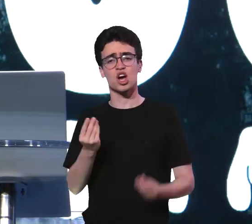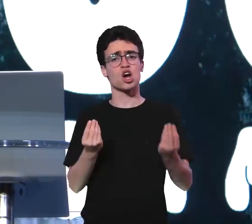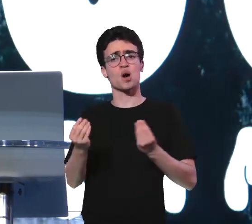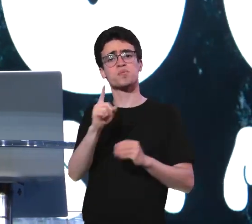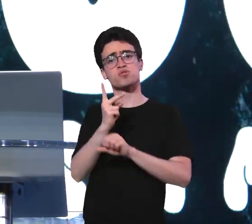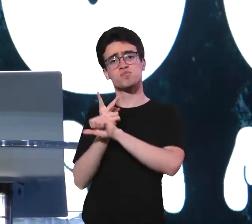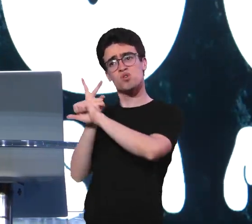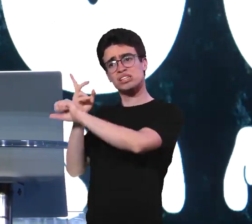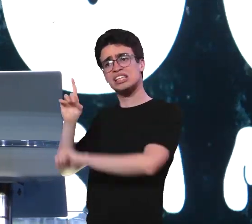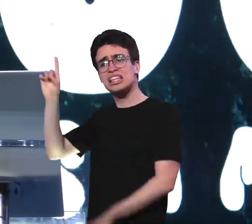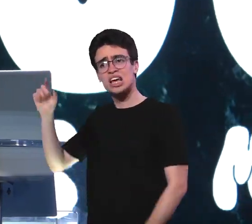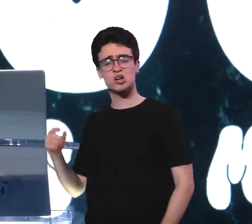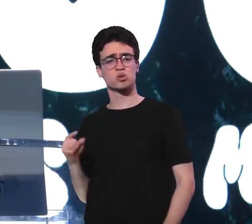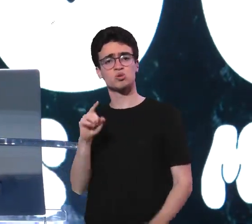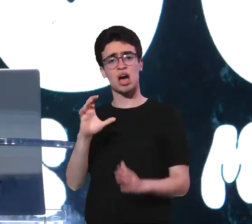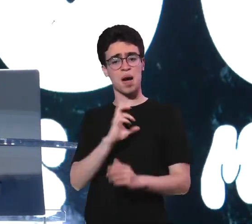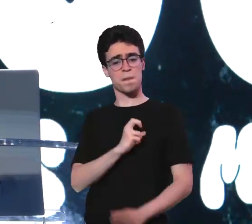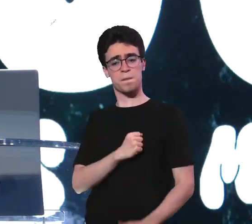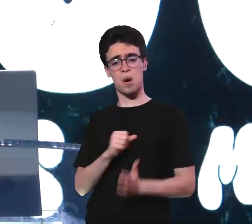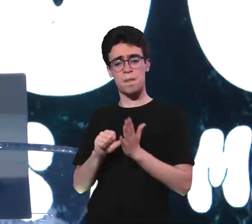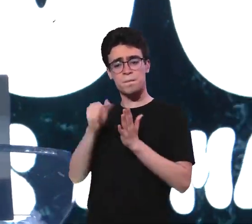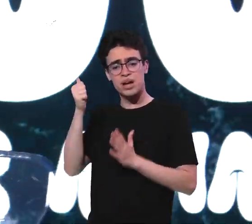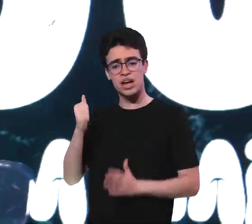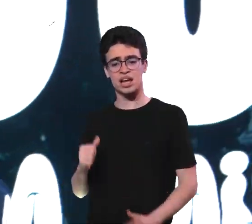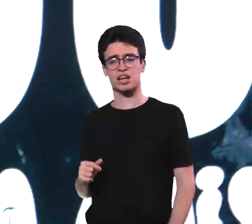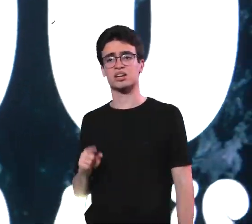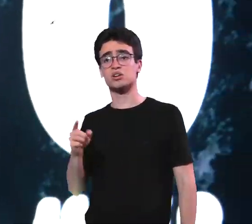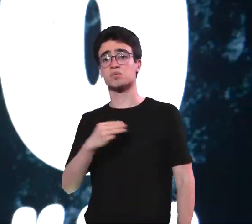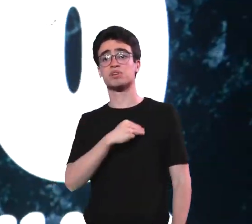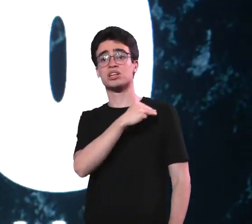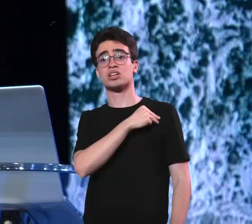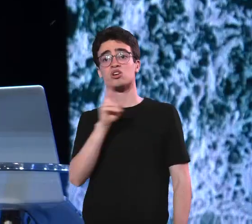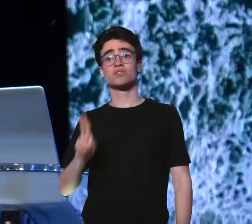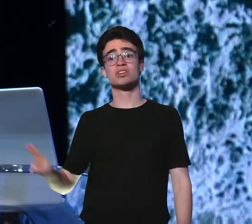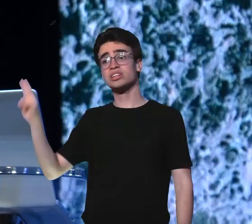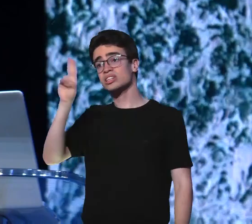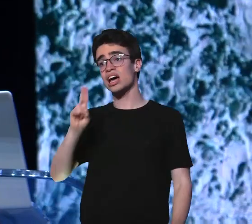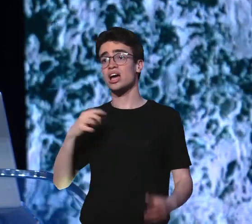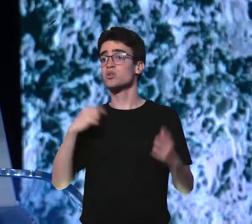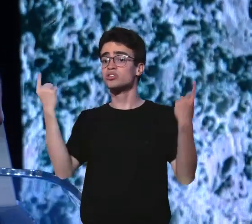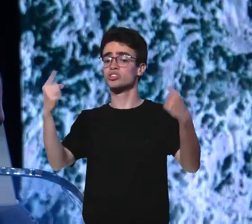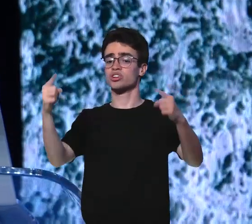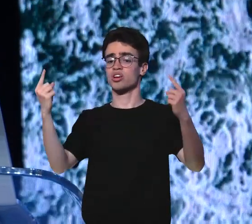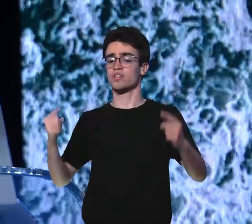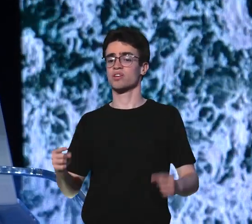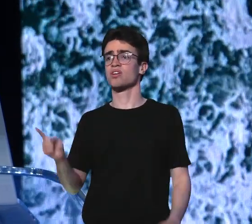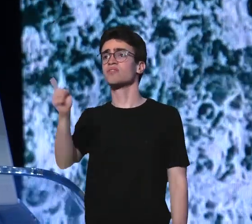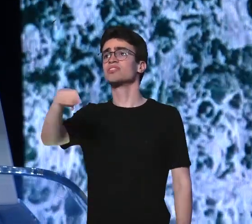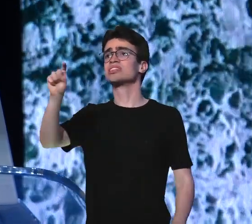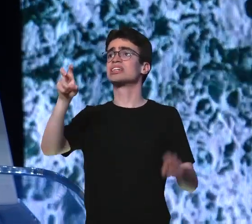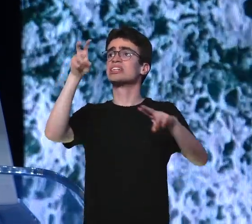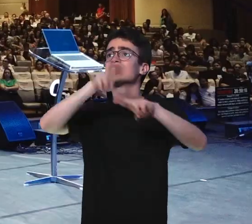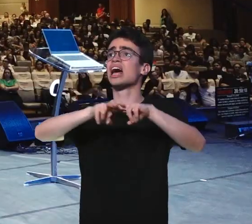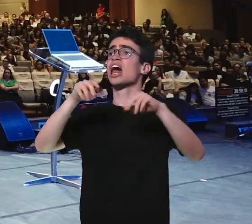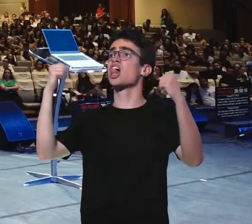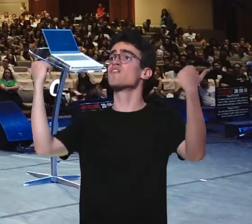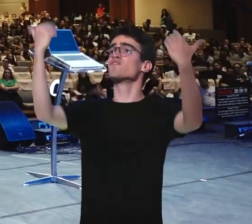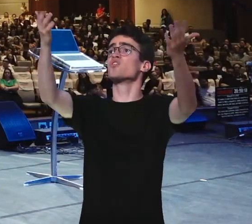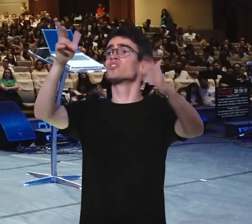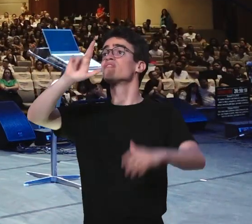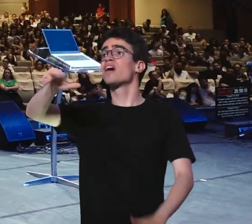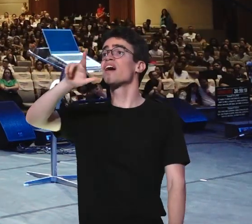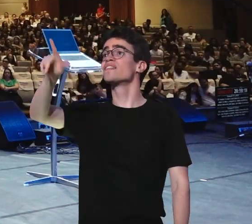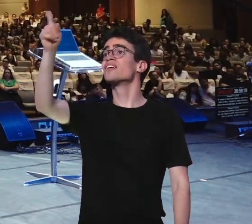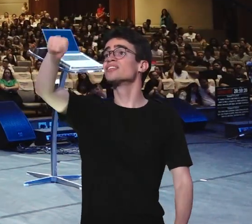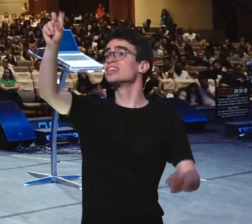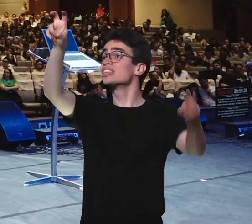O primeiro amor. O Ministério de Universitários, eu vou fazer um desafio para vocês. Vocês não têm que sentar aí no fundo, não. Vocês